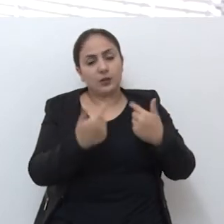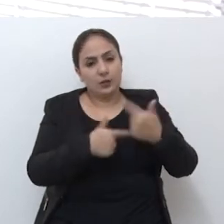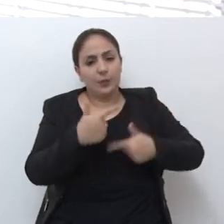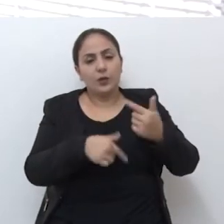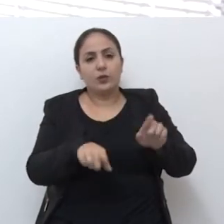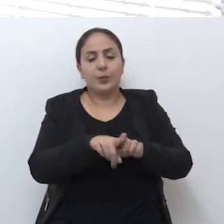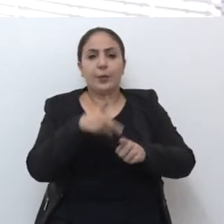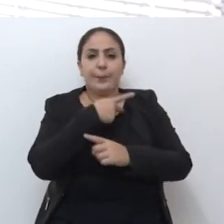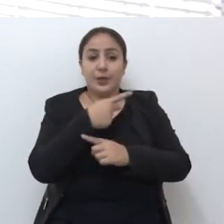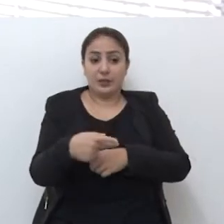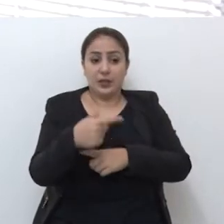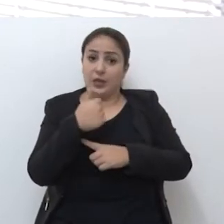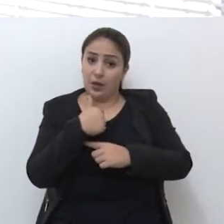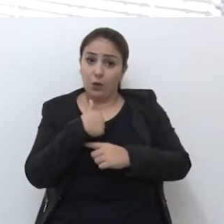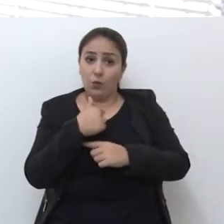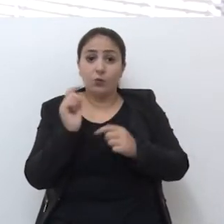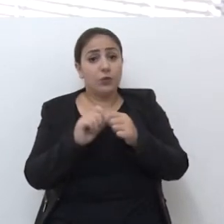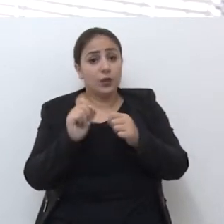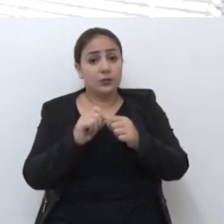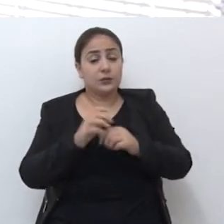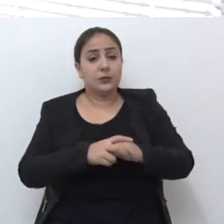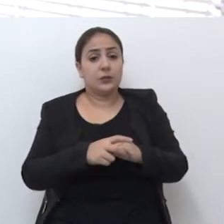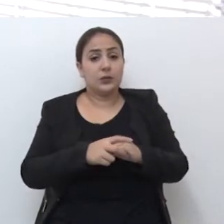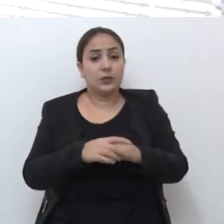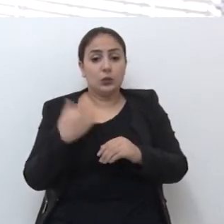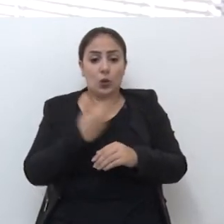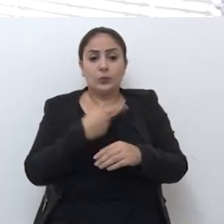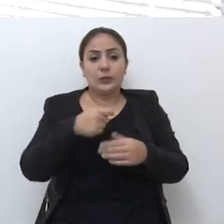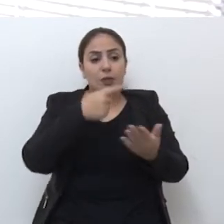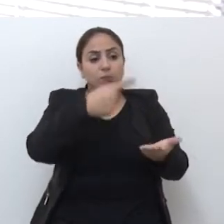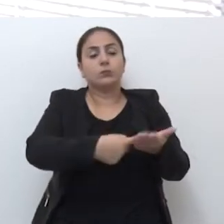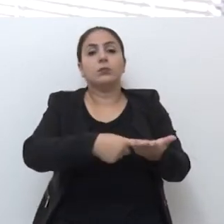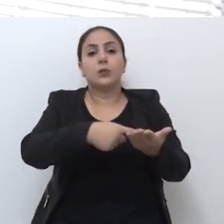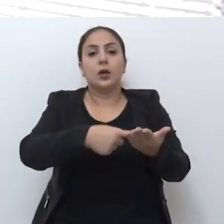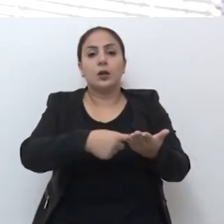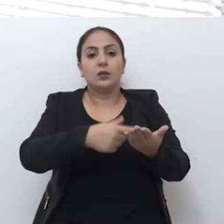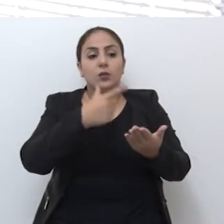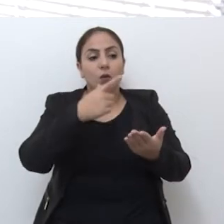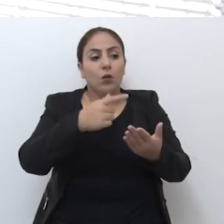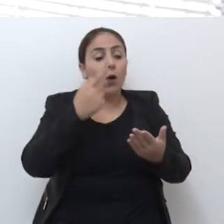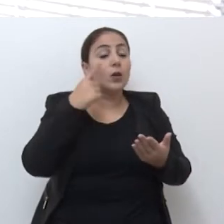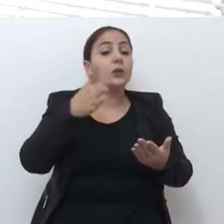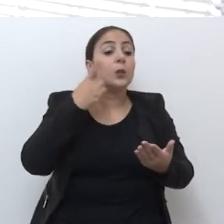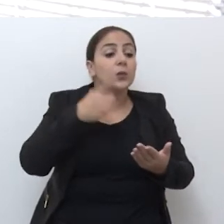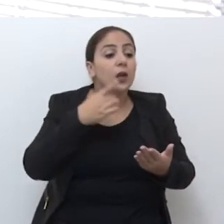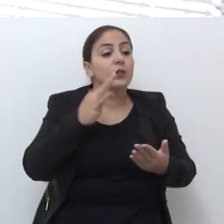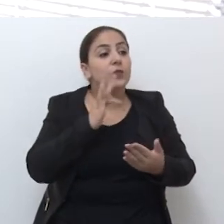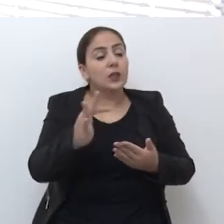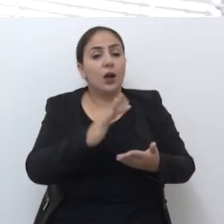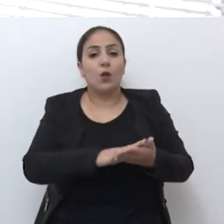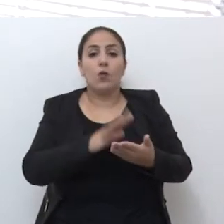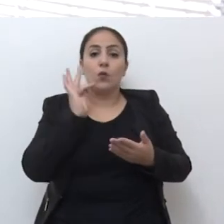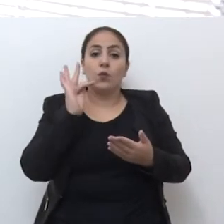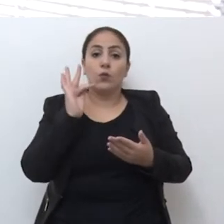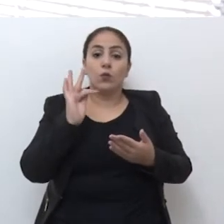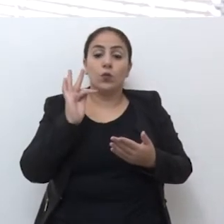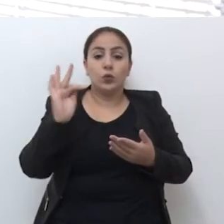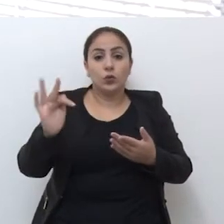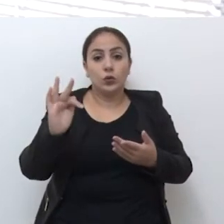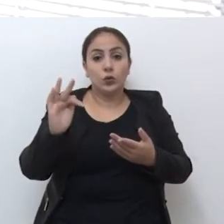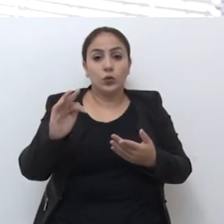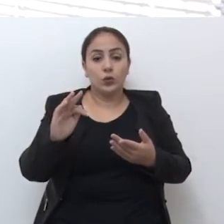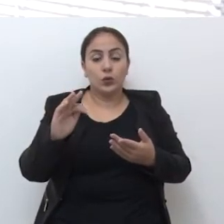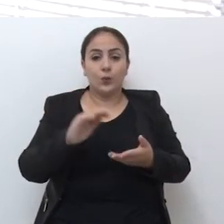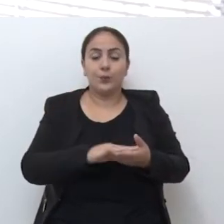também é um trabalho que, como presidente de um legislativo, eu tenho feito. Nós temos que comprometer quem quer que seja, os deputados federais, os futuros